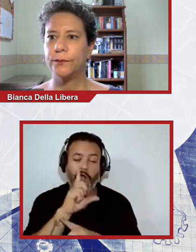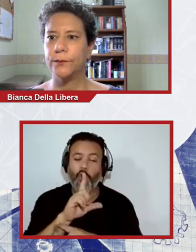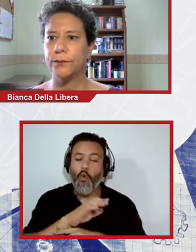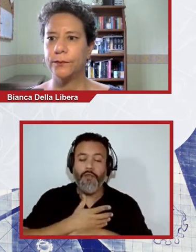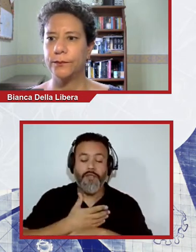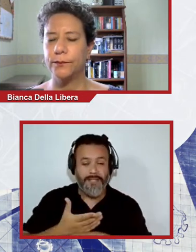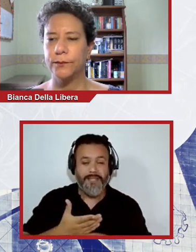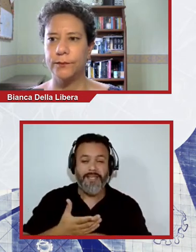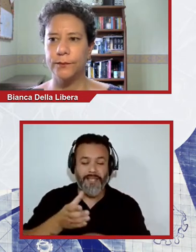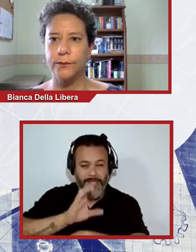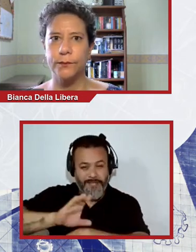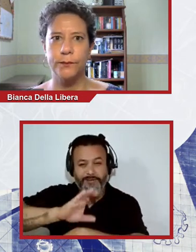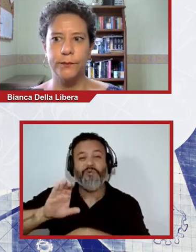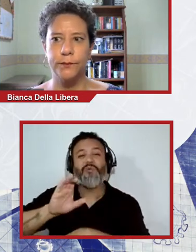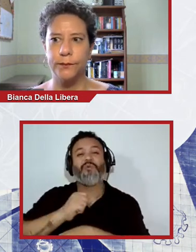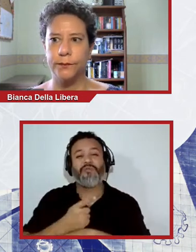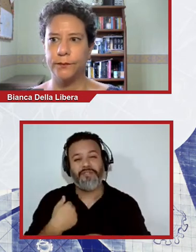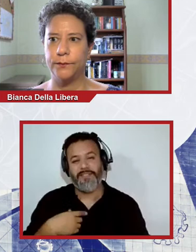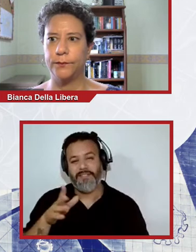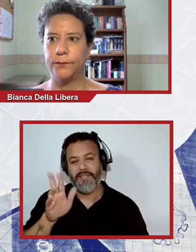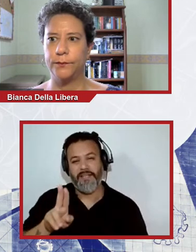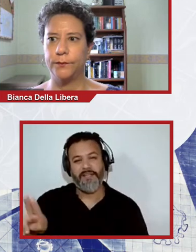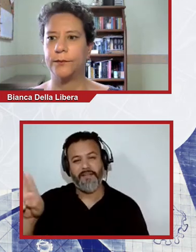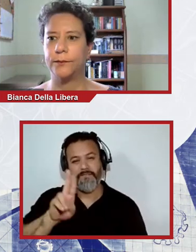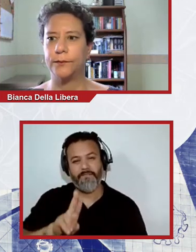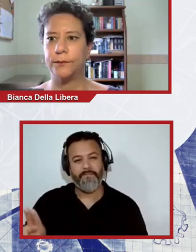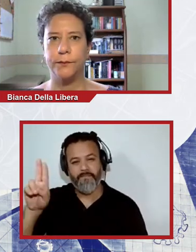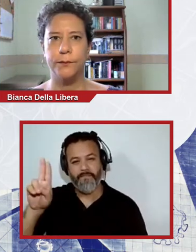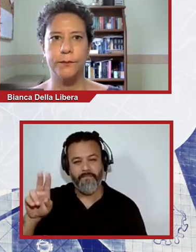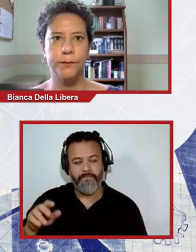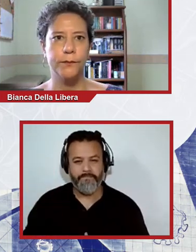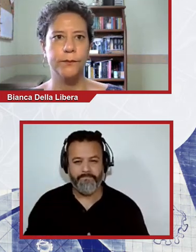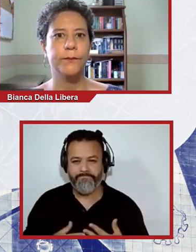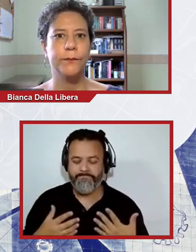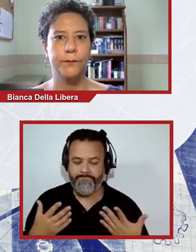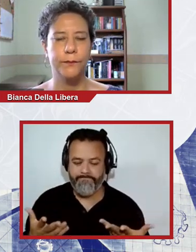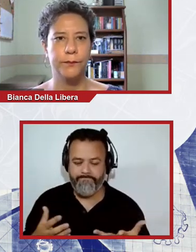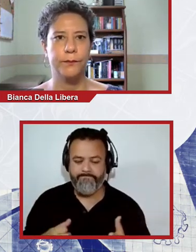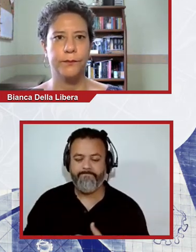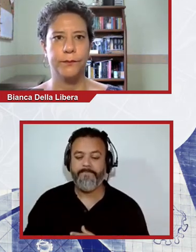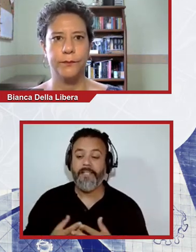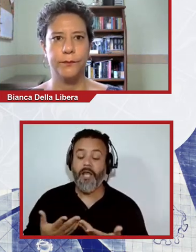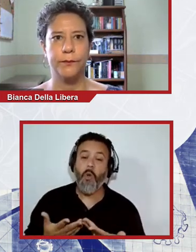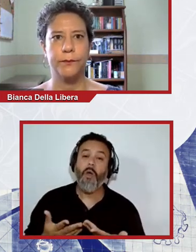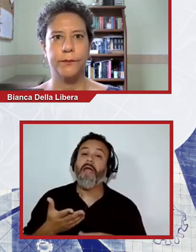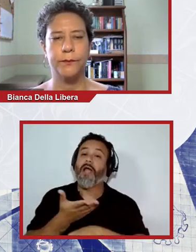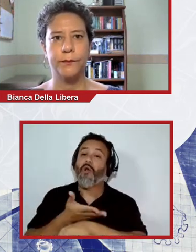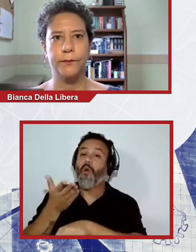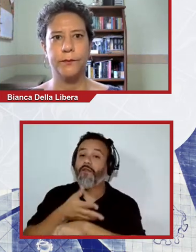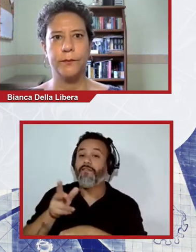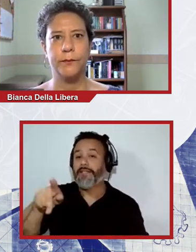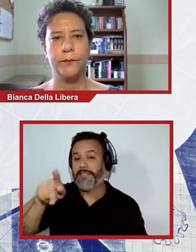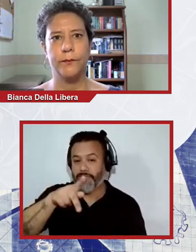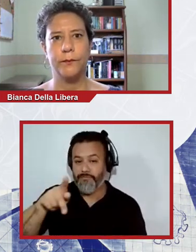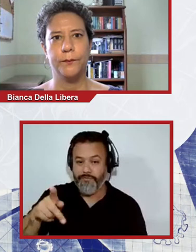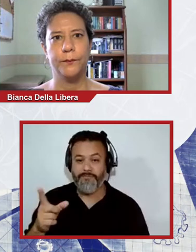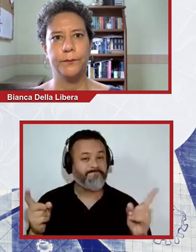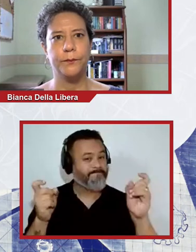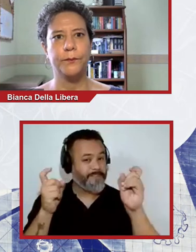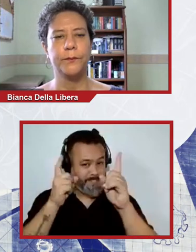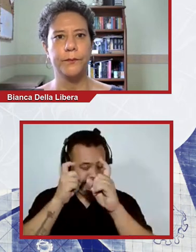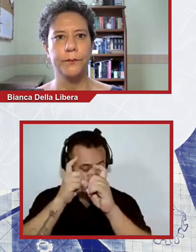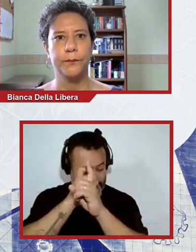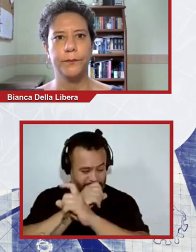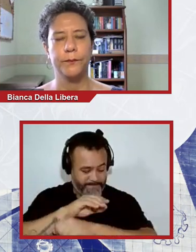Eles citam muito essa questão da preparação no sentido da qualificação de professores. E a